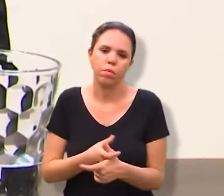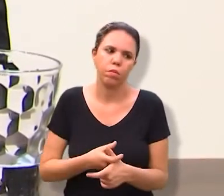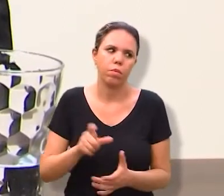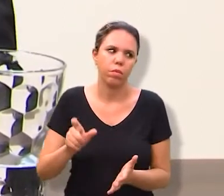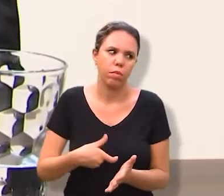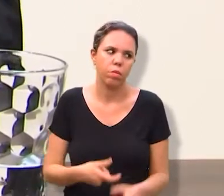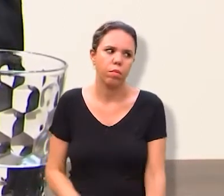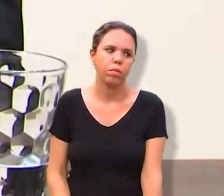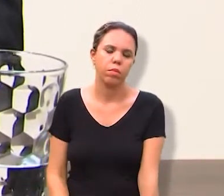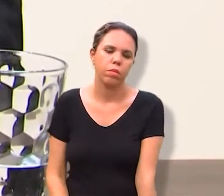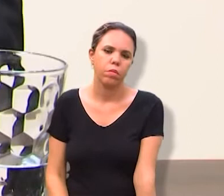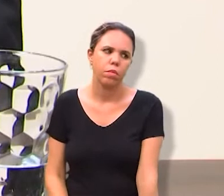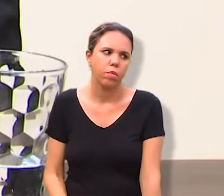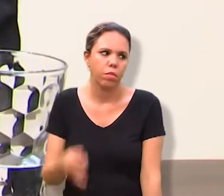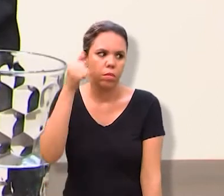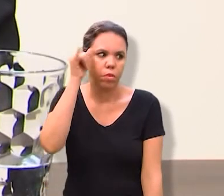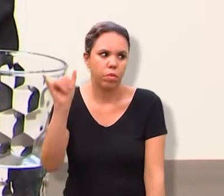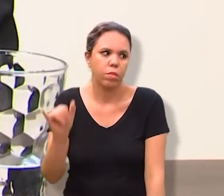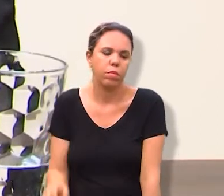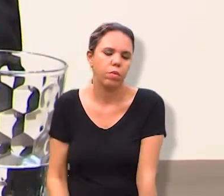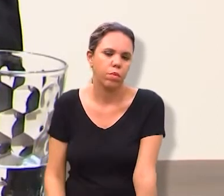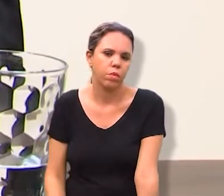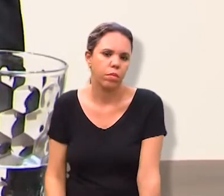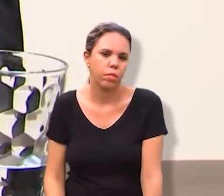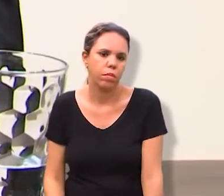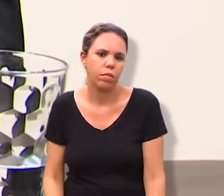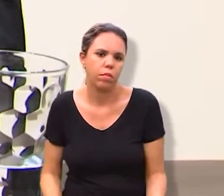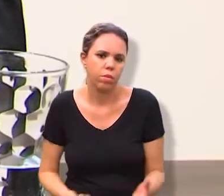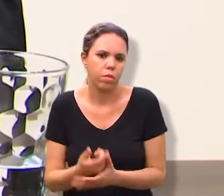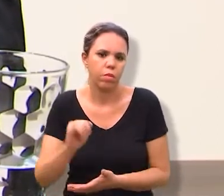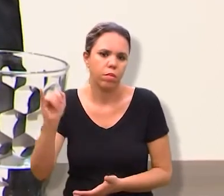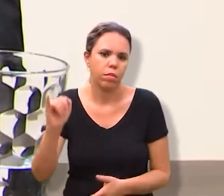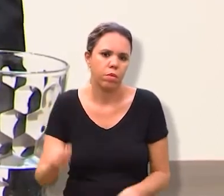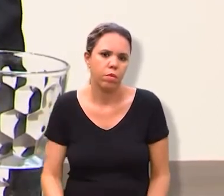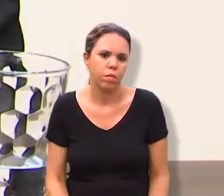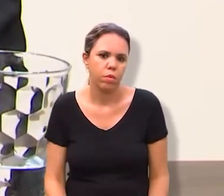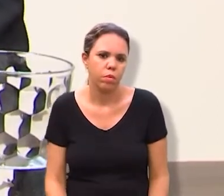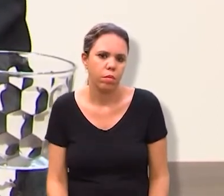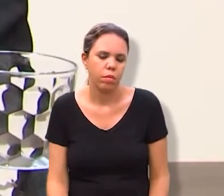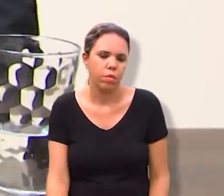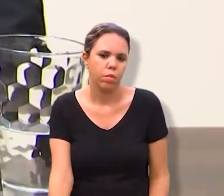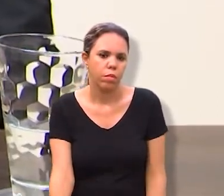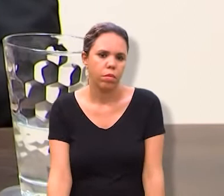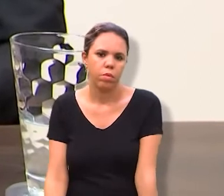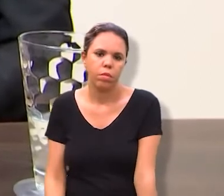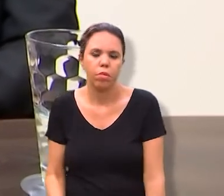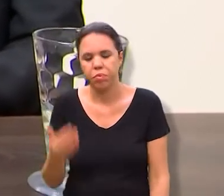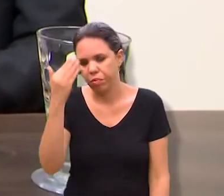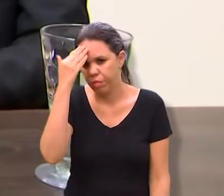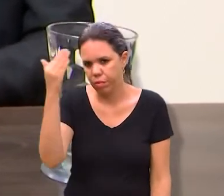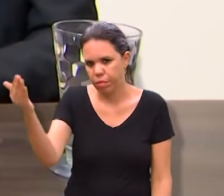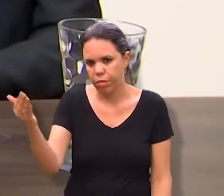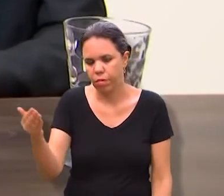rotativo e cartão de crédito e evitar ficar pagando juros abusivos. Rinaldo,